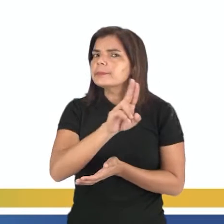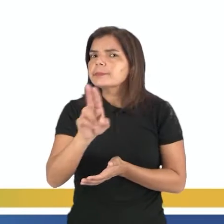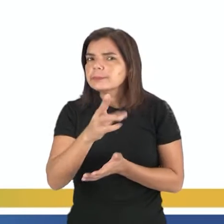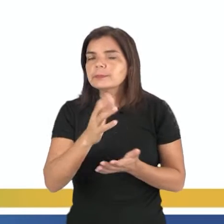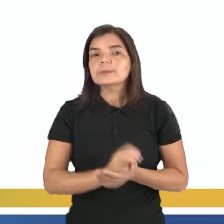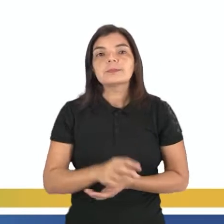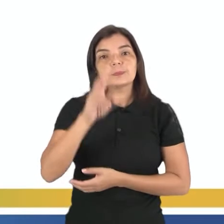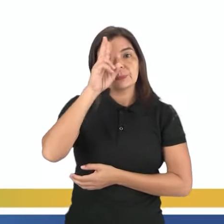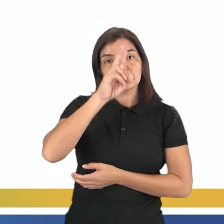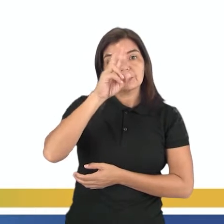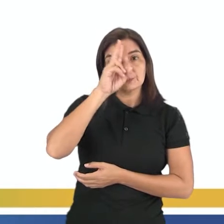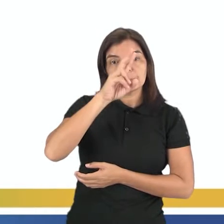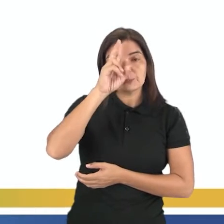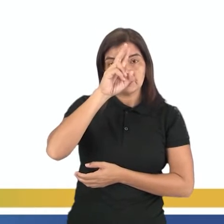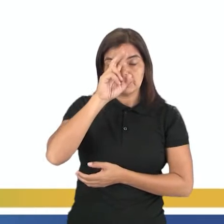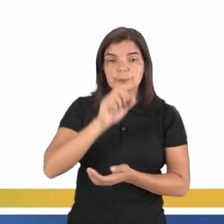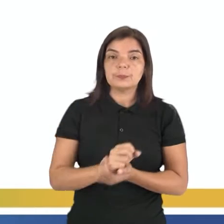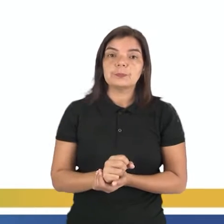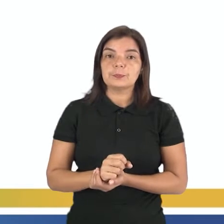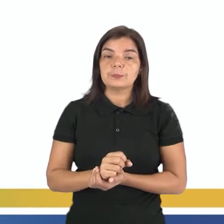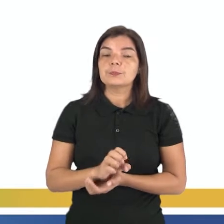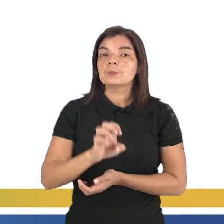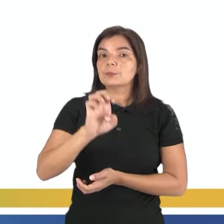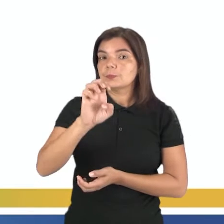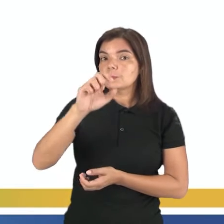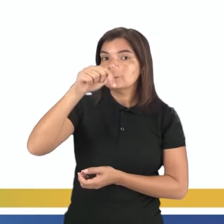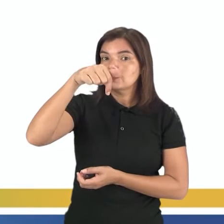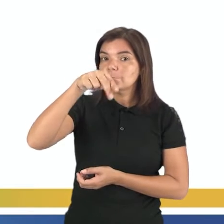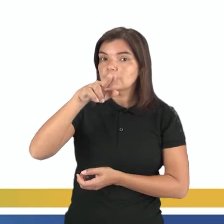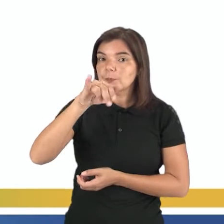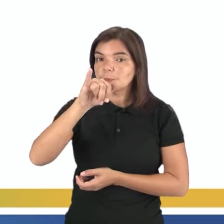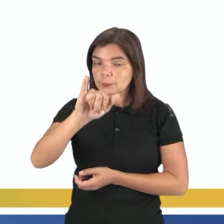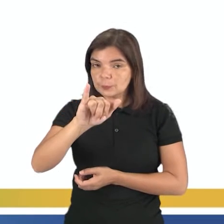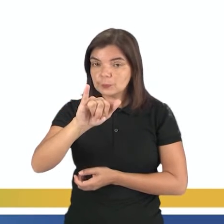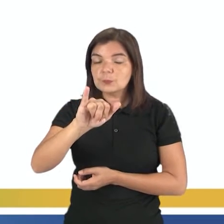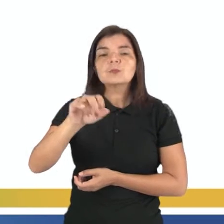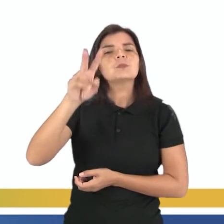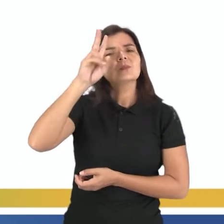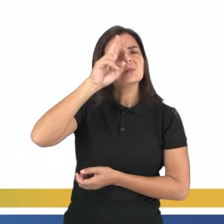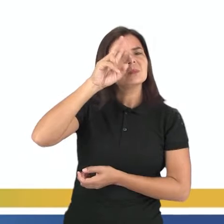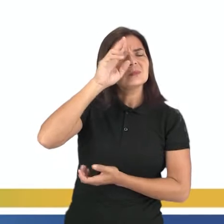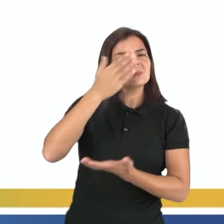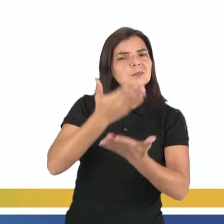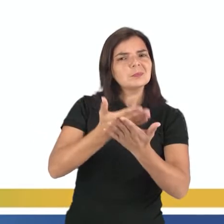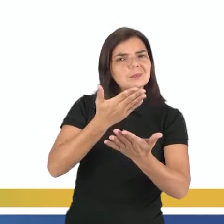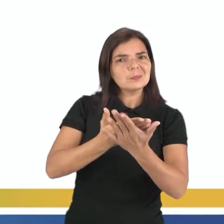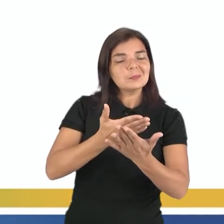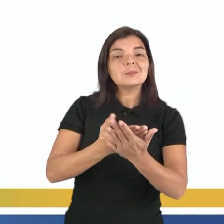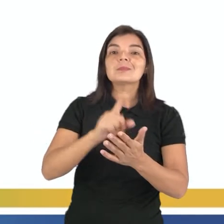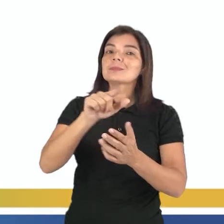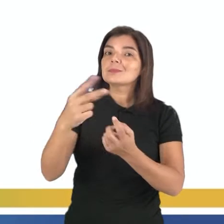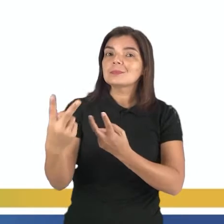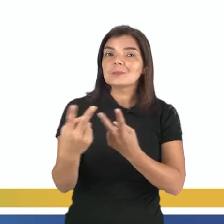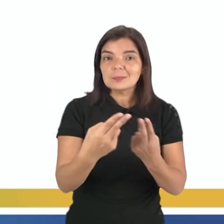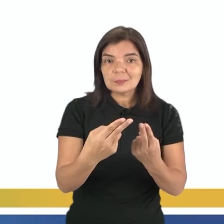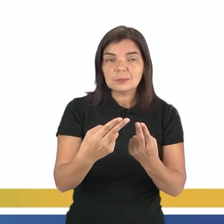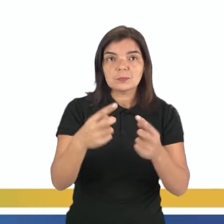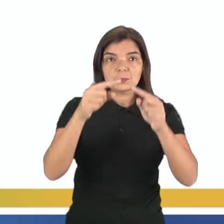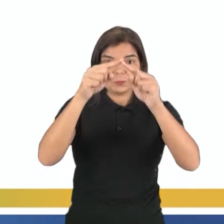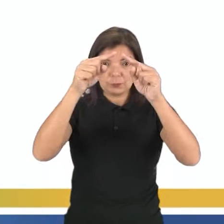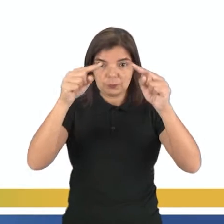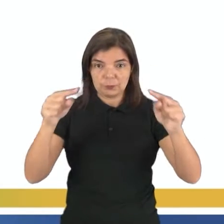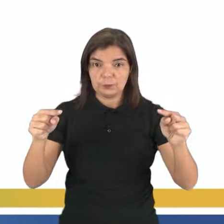equilátero? Lembra do prefixo equi, que a gente falou lá no início, quando a gente estava falando de equivalência? É iguais.